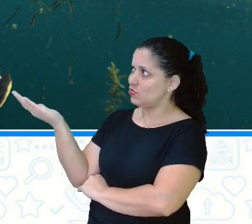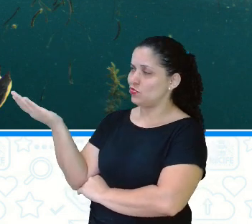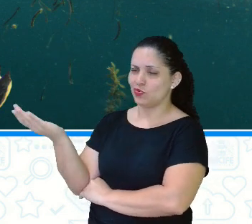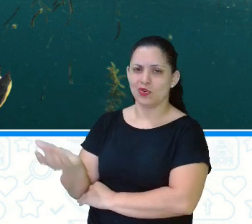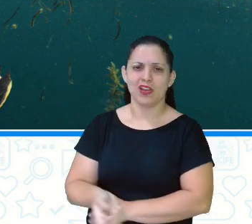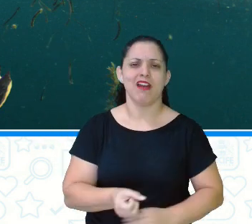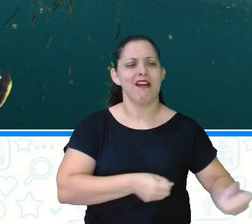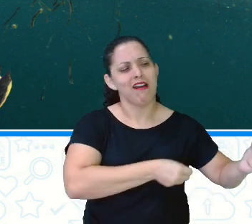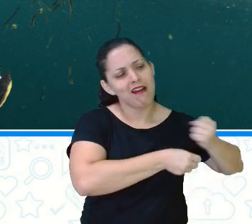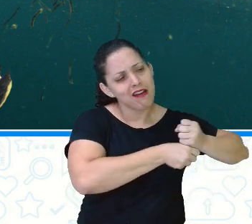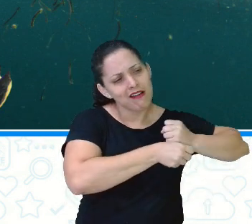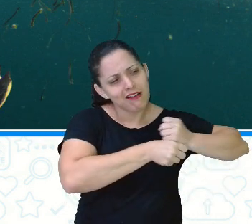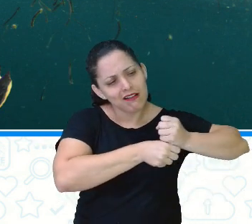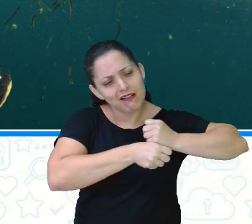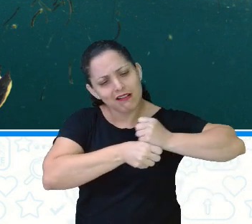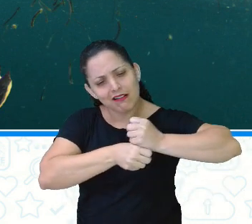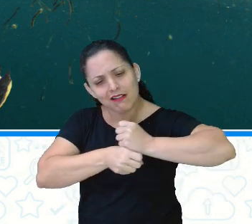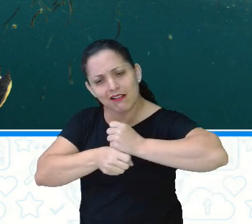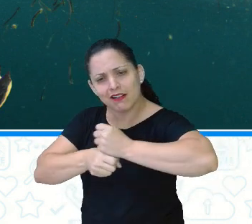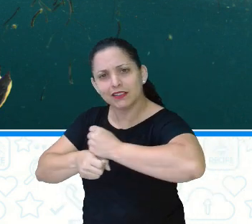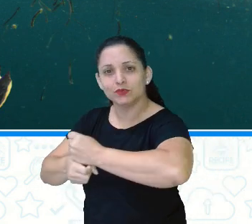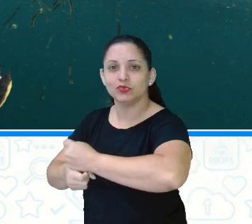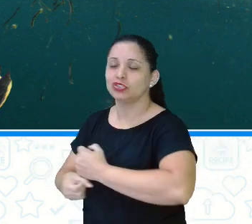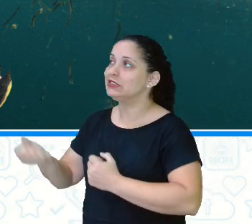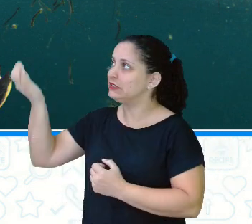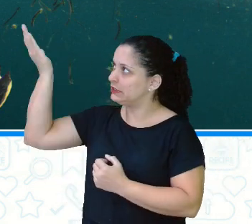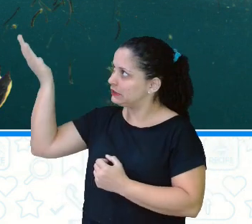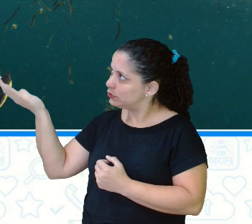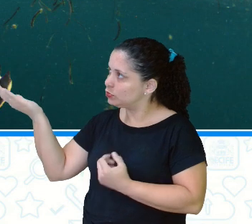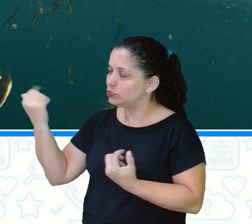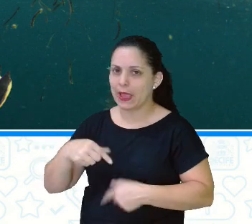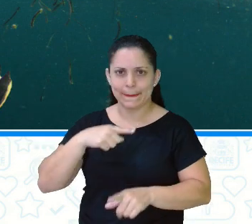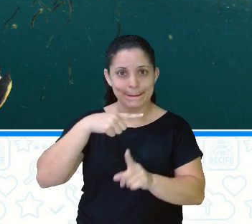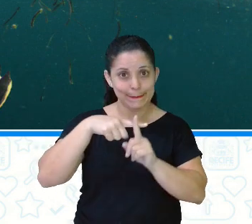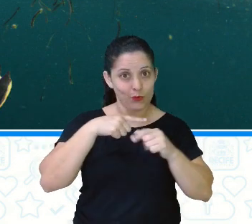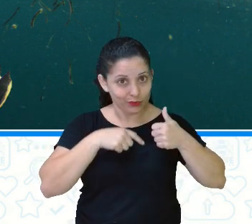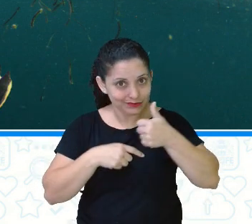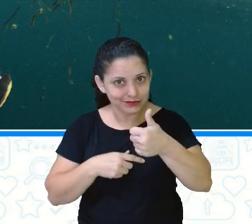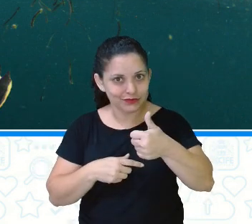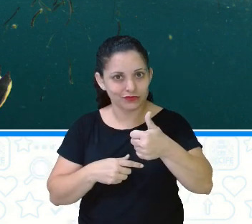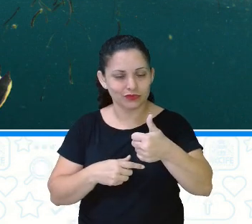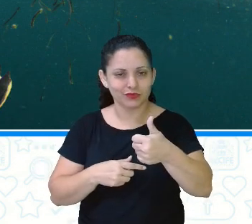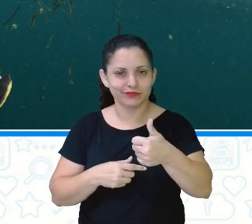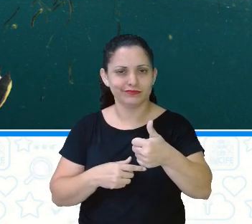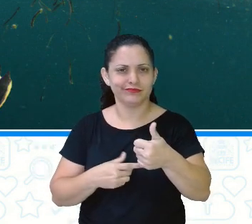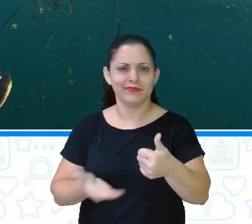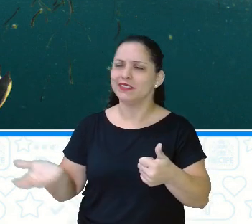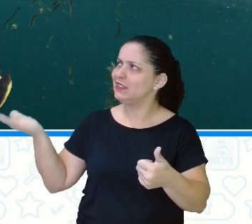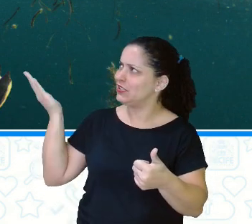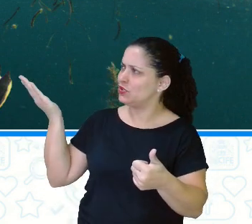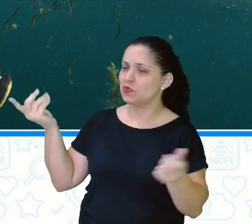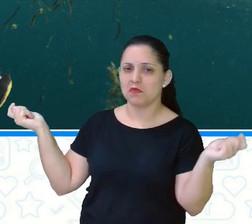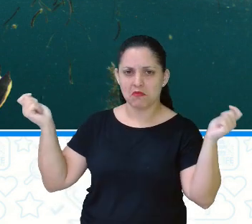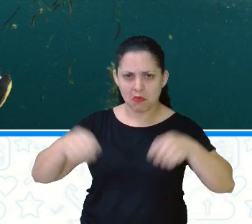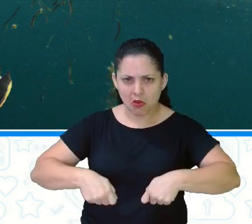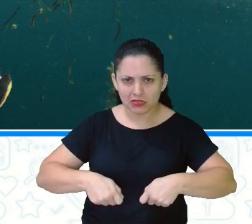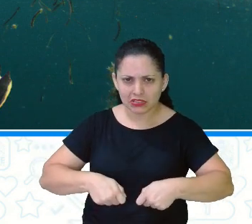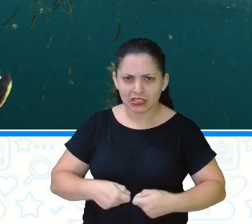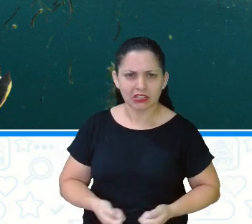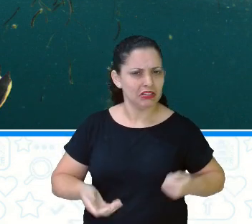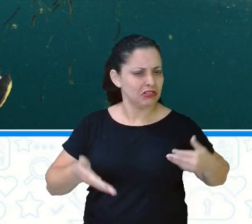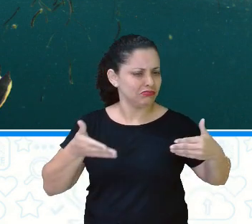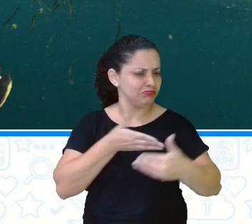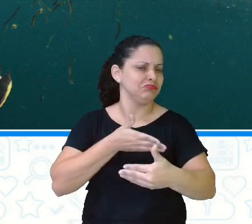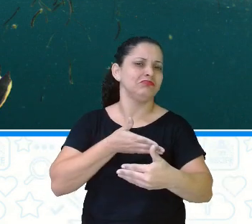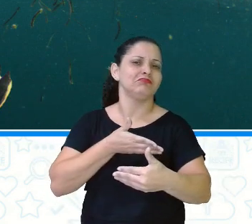por vários e vários anos vai ser uma coisa positiva? Isso é legal de acontecer? O que é que eu